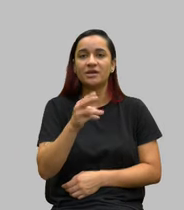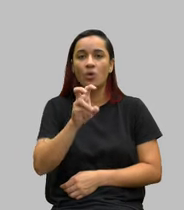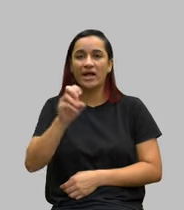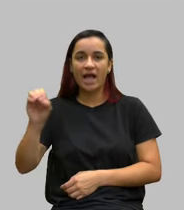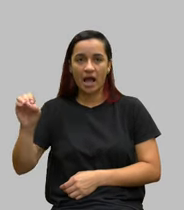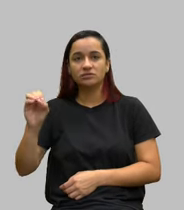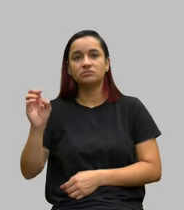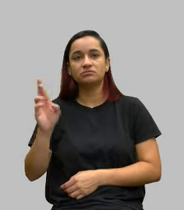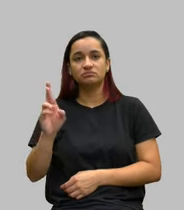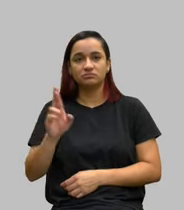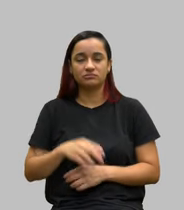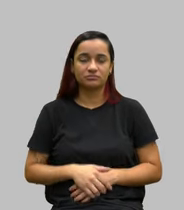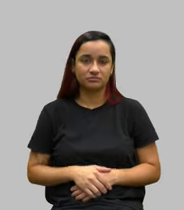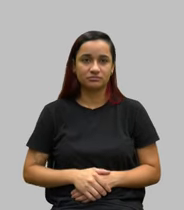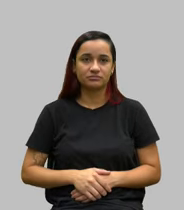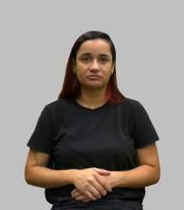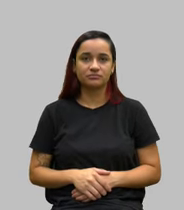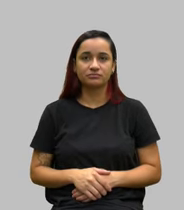600.000